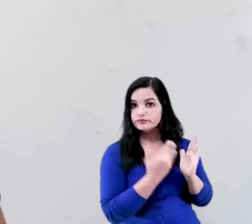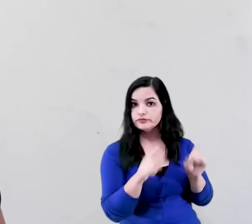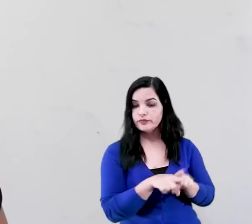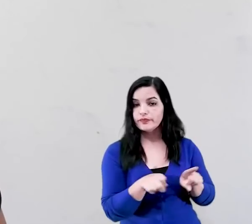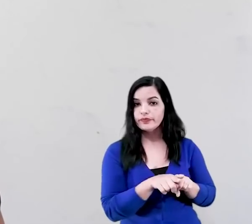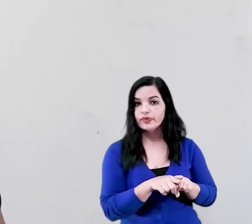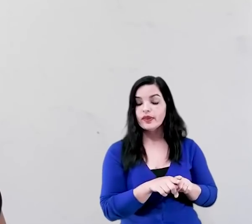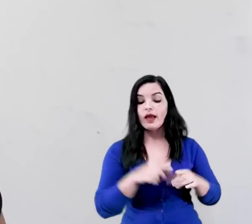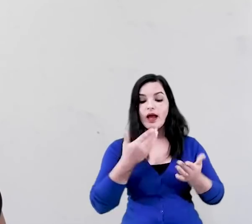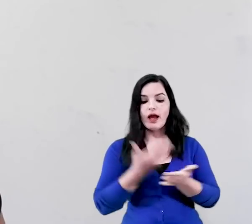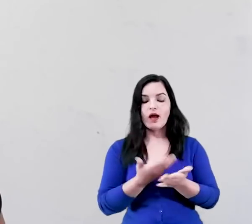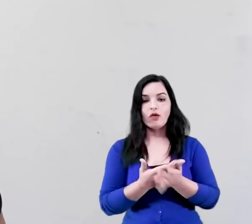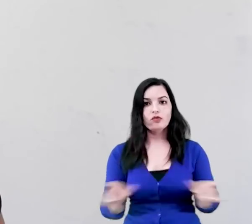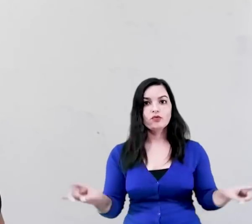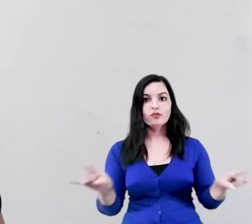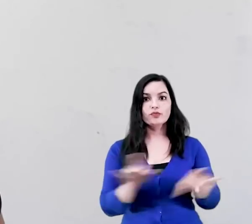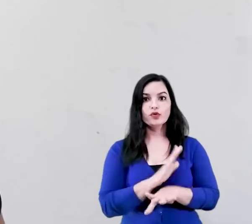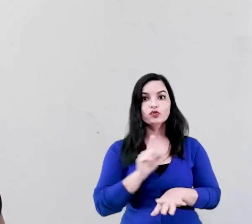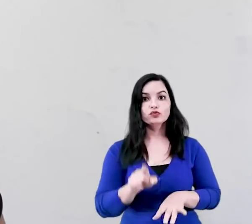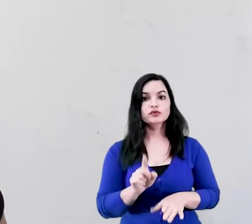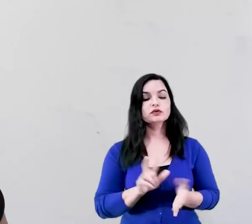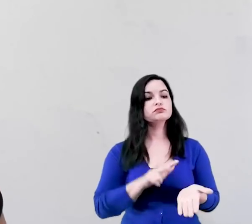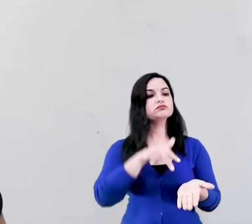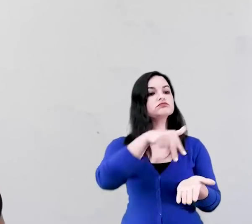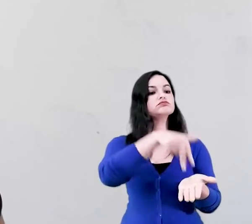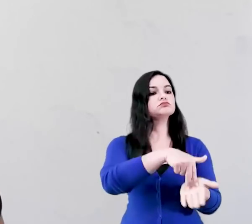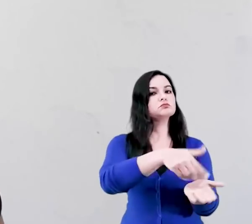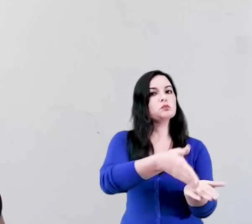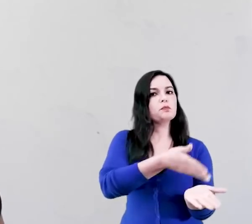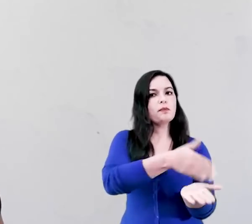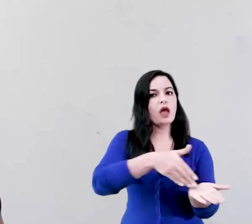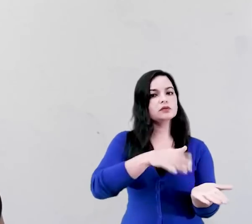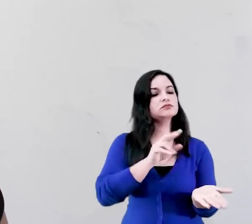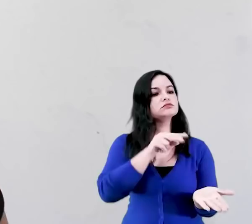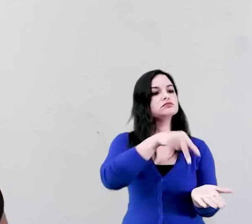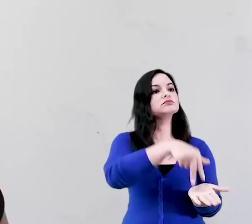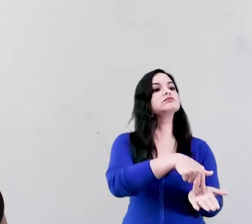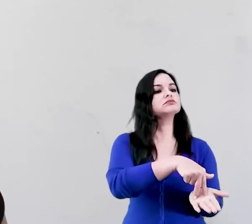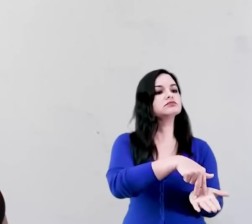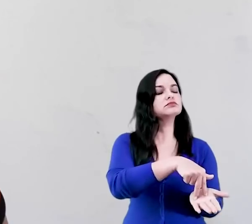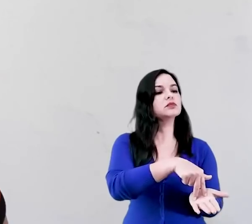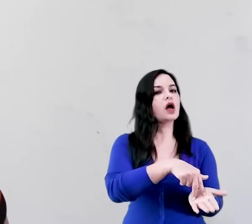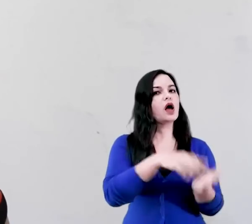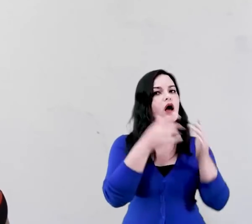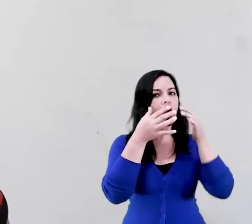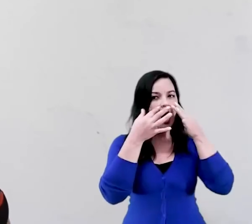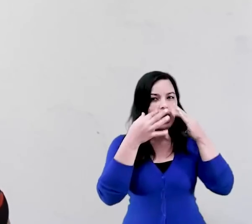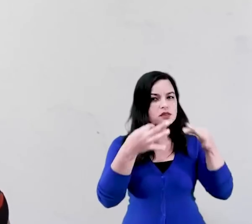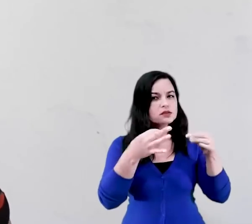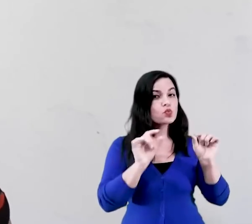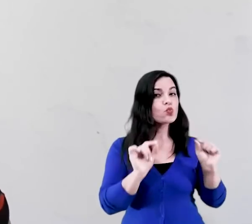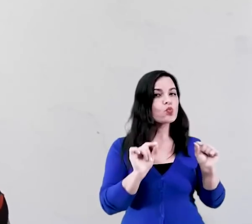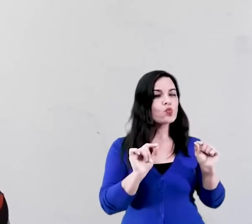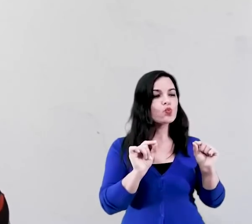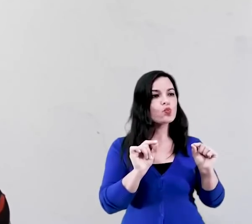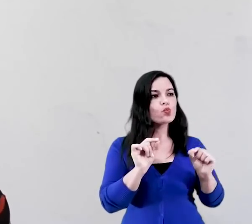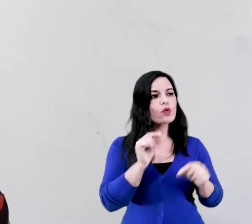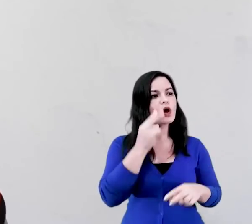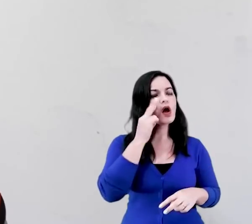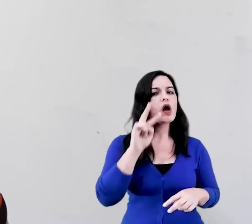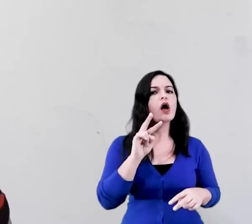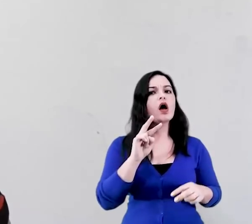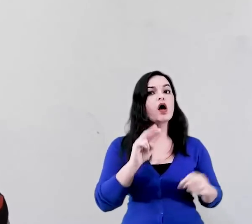se posiciona neste ponto marcado aí com o X e observe onde estará a